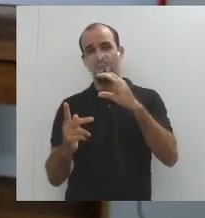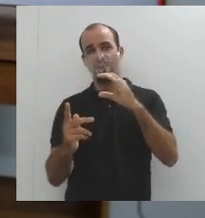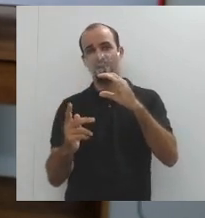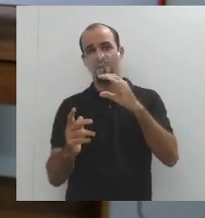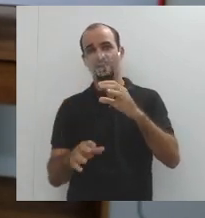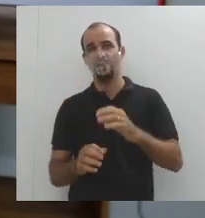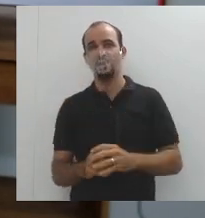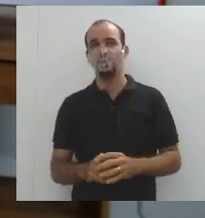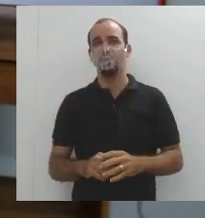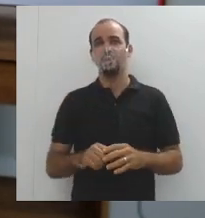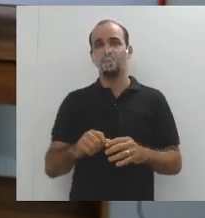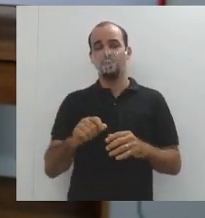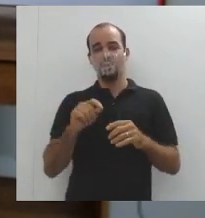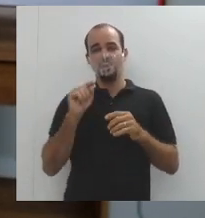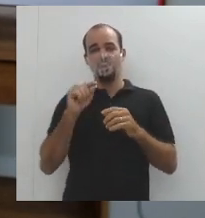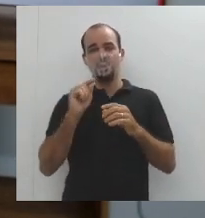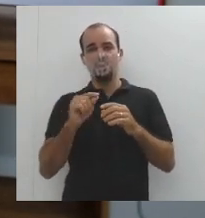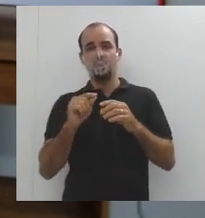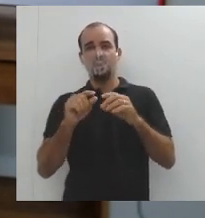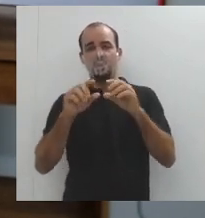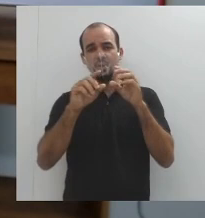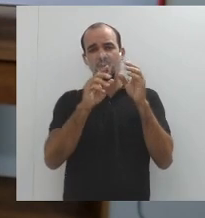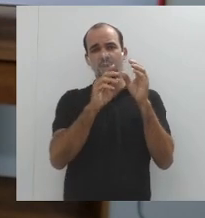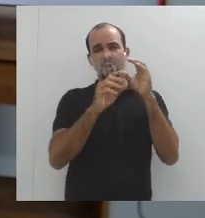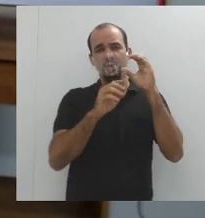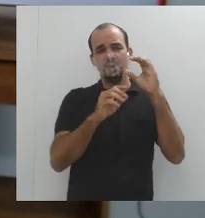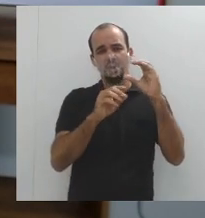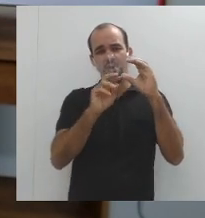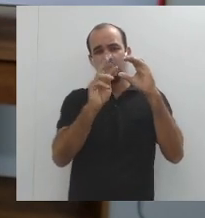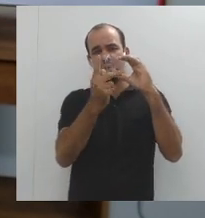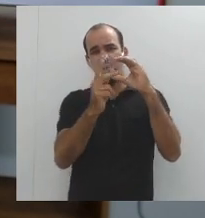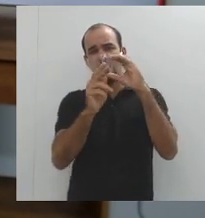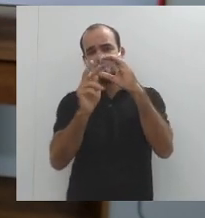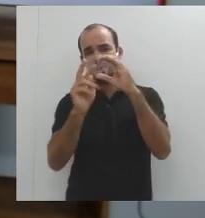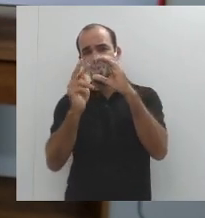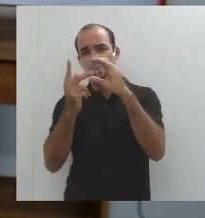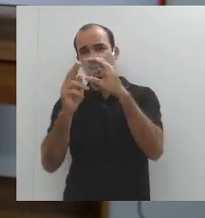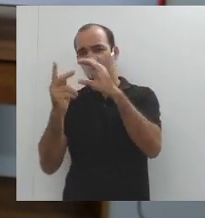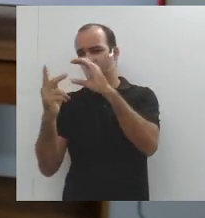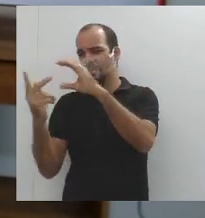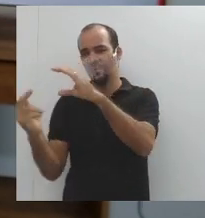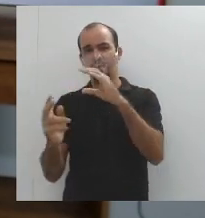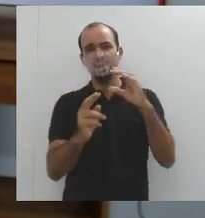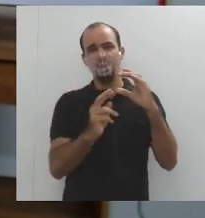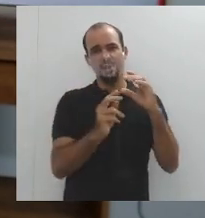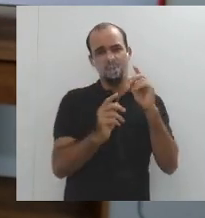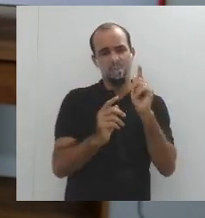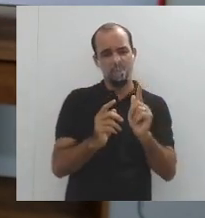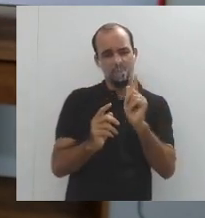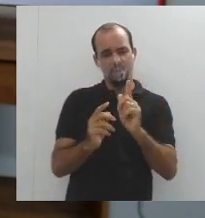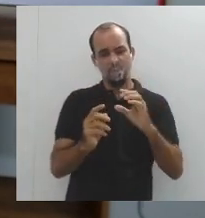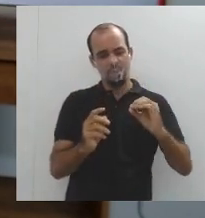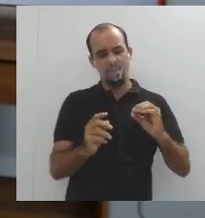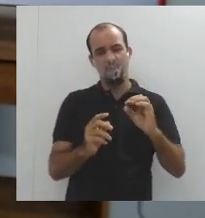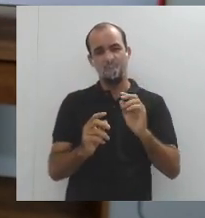um polialcool, diversos grupos OHs. Isso aqui, gente, é a